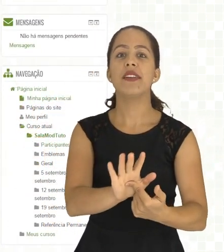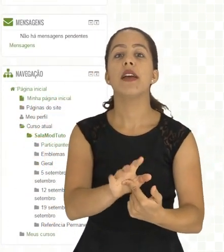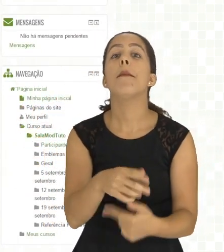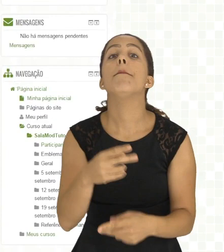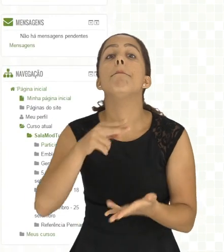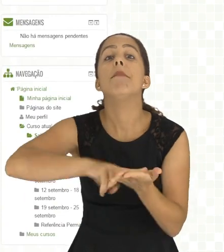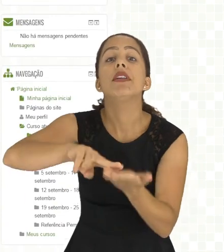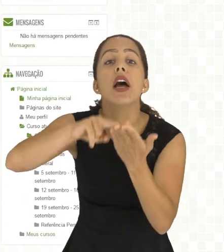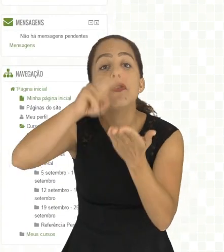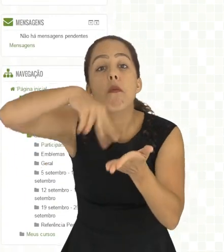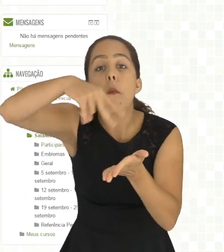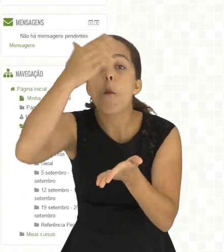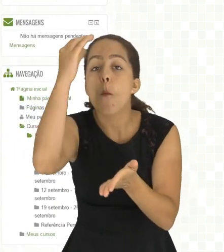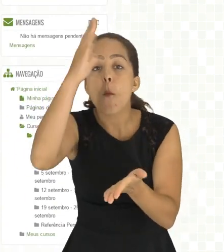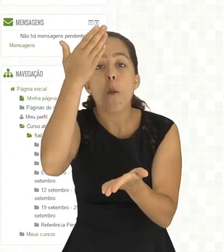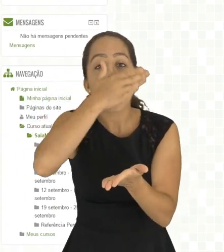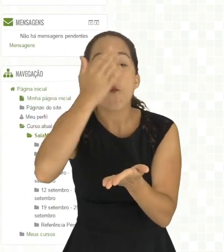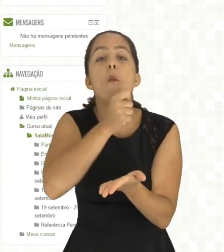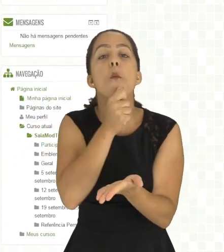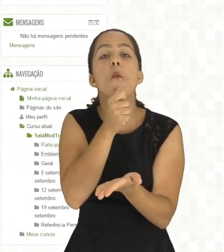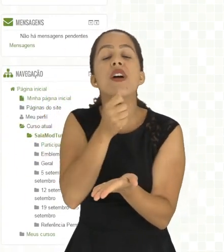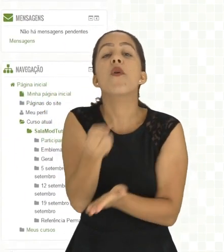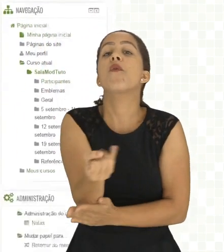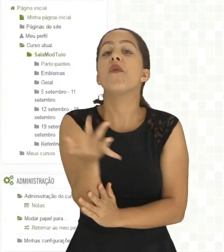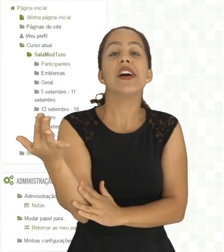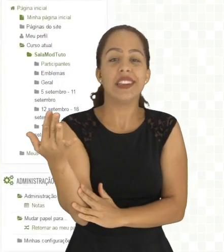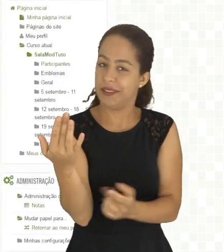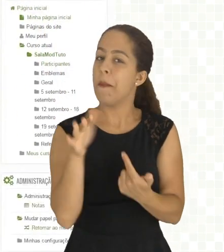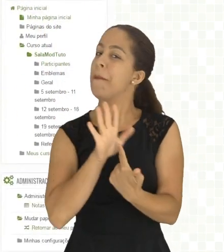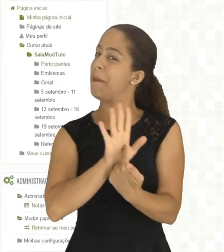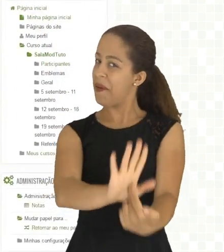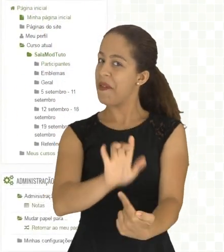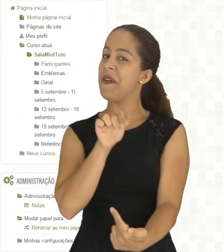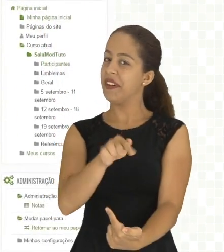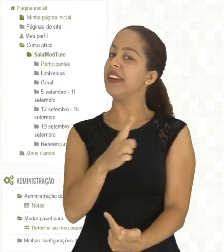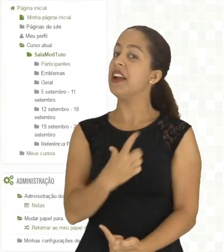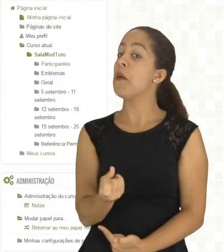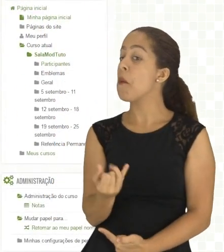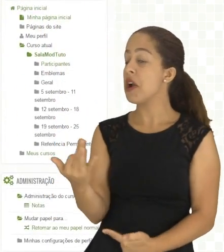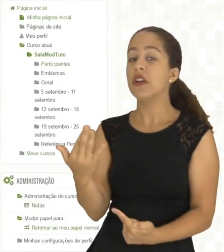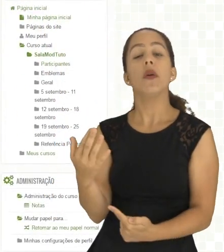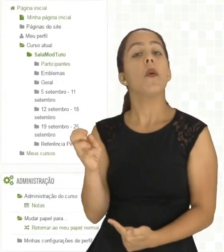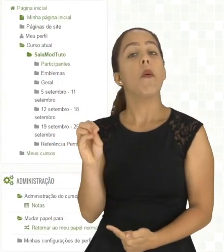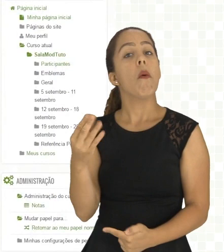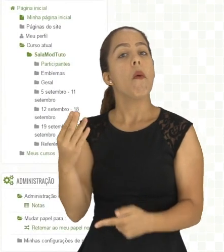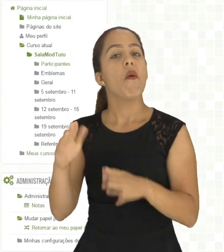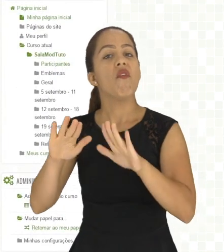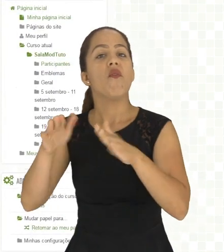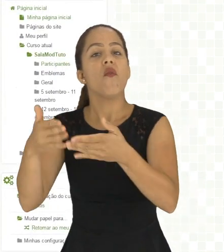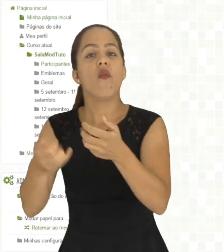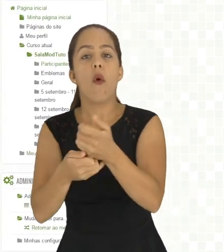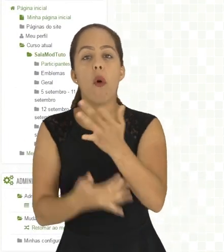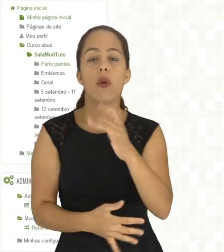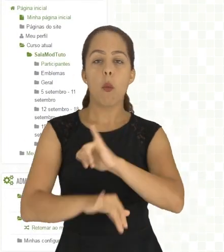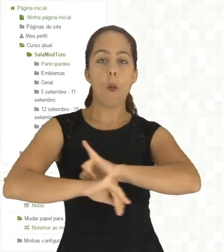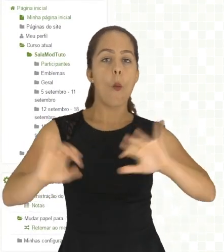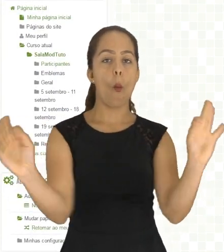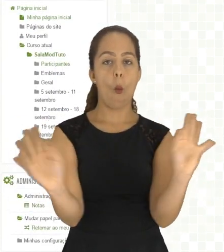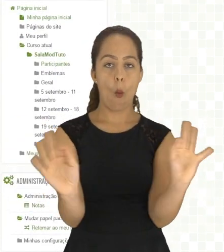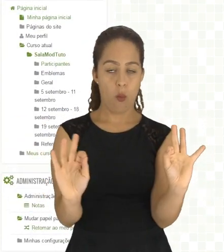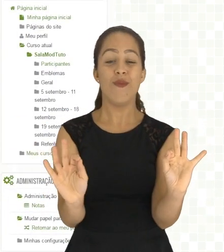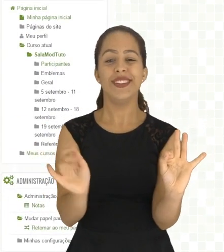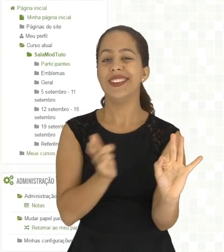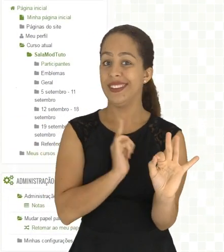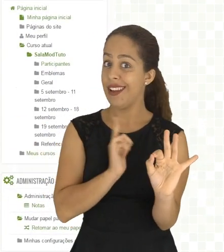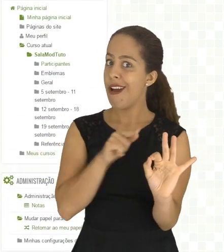área que vai te ajudará a saber quando o fórum de mensagens não lidas ou quando o fórum ainda não foi publicado na